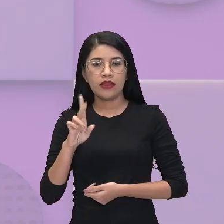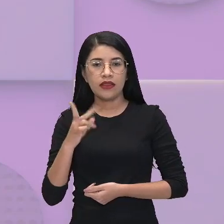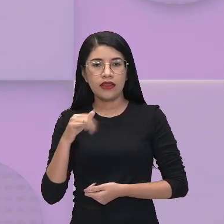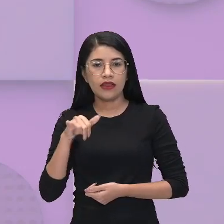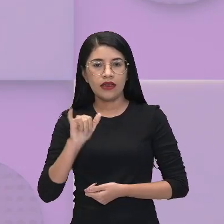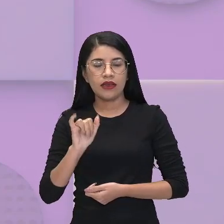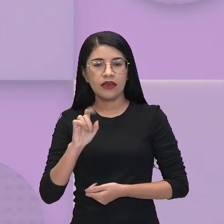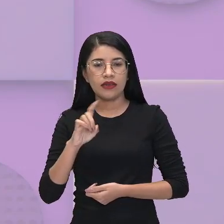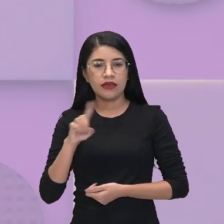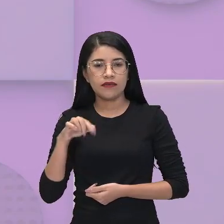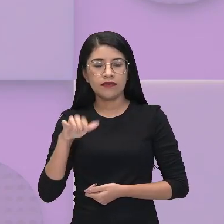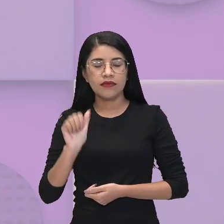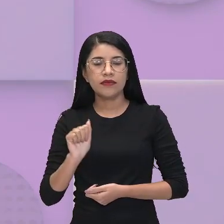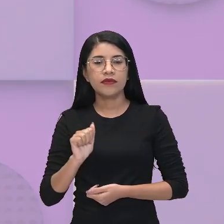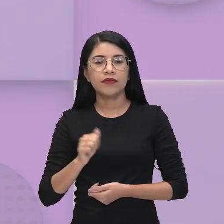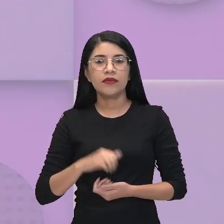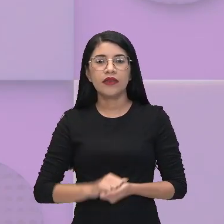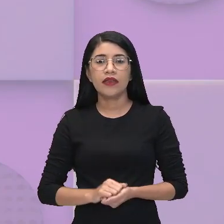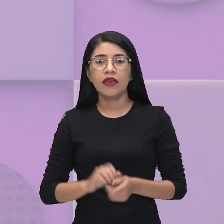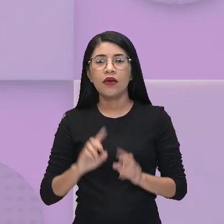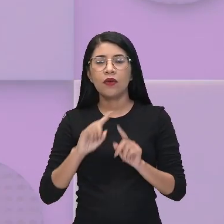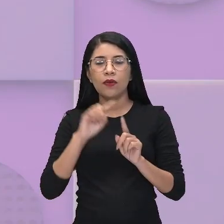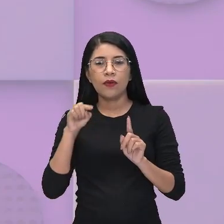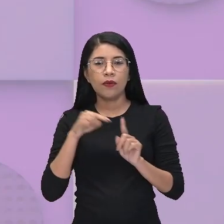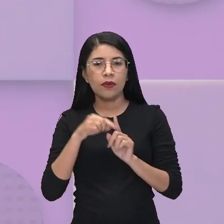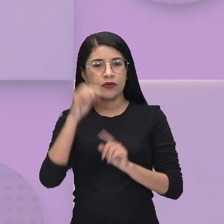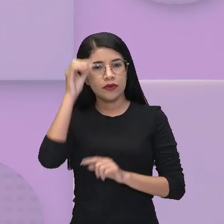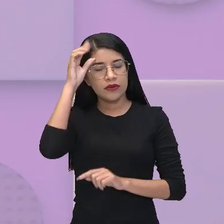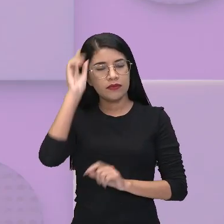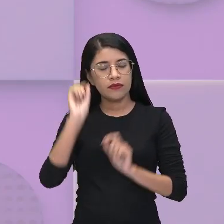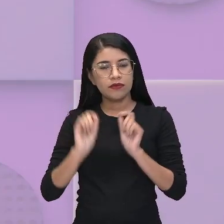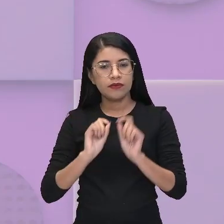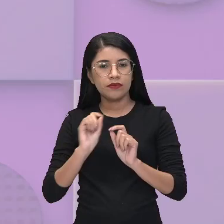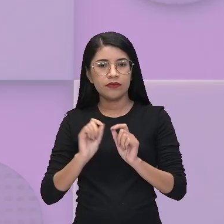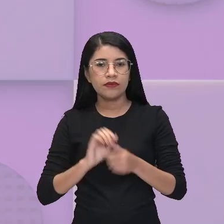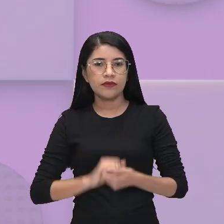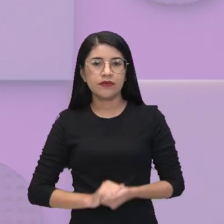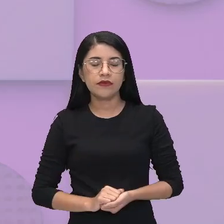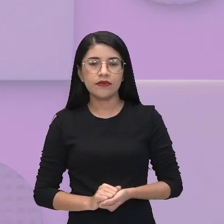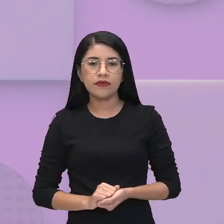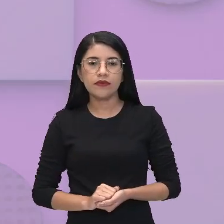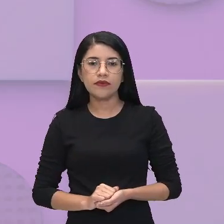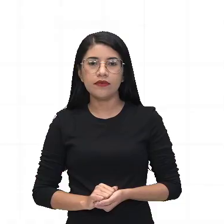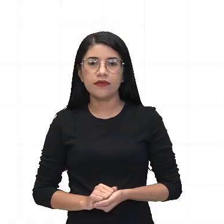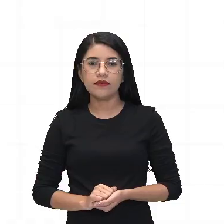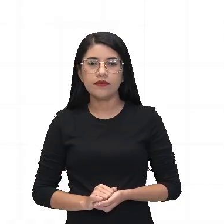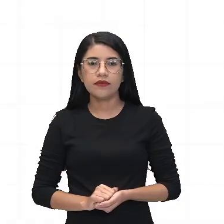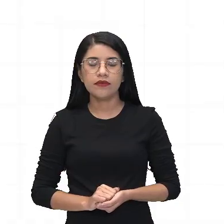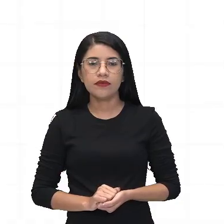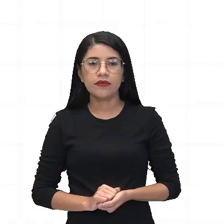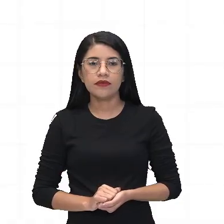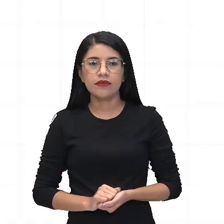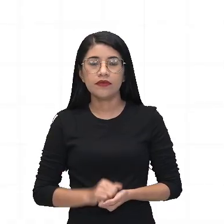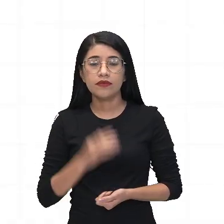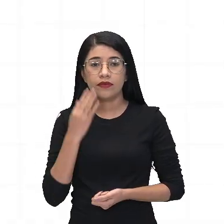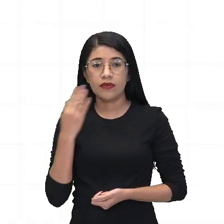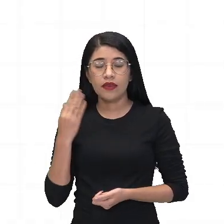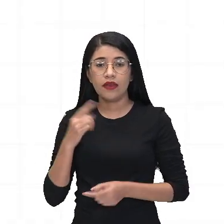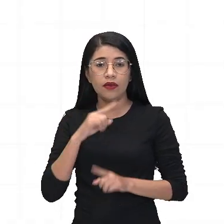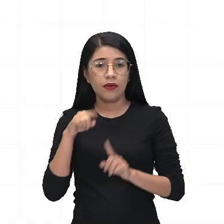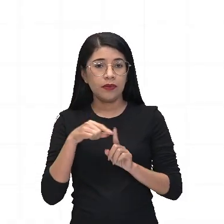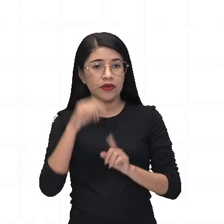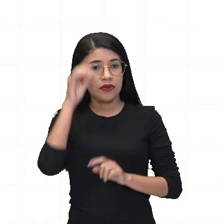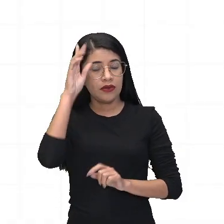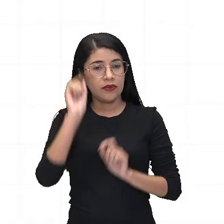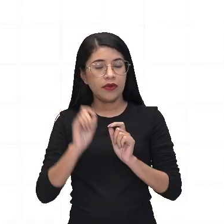Mendonça e vamos ver qual será o nosso objeto de conhecimento e detalhamento para esta aula. O objeto de